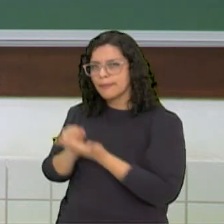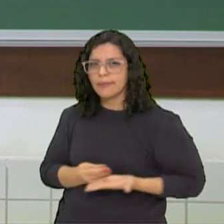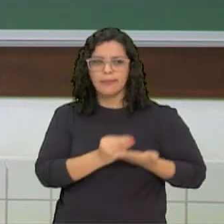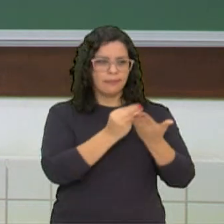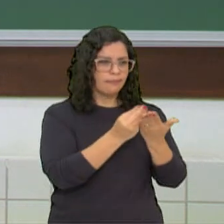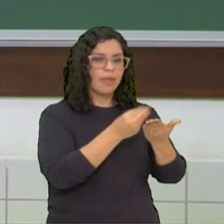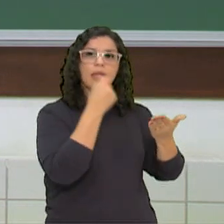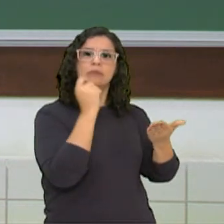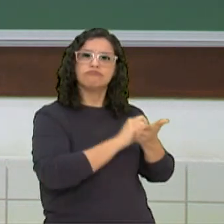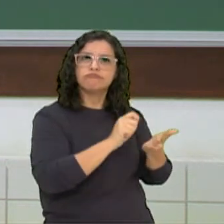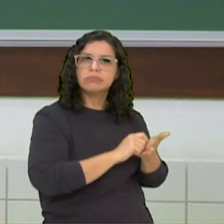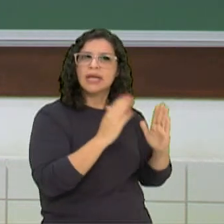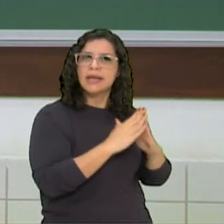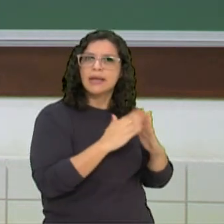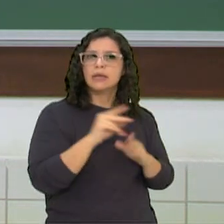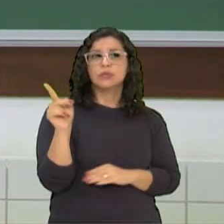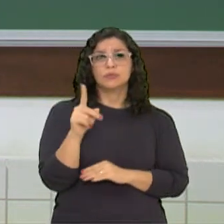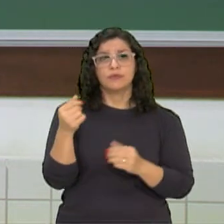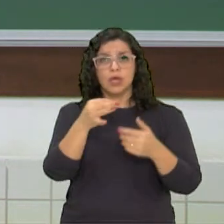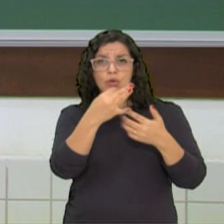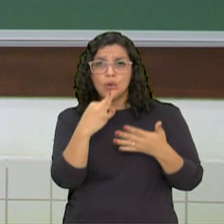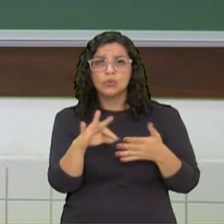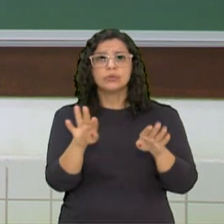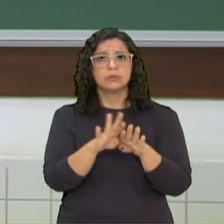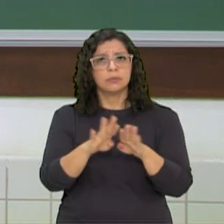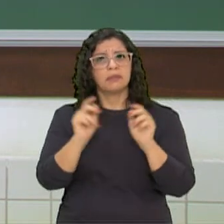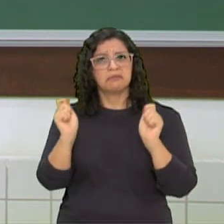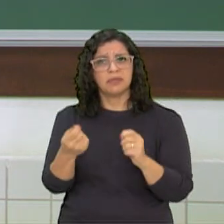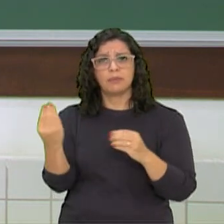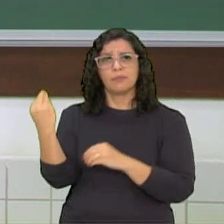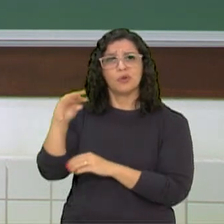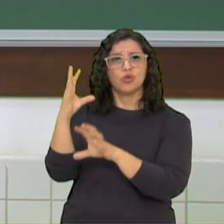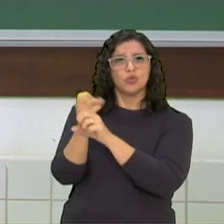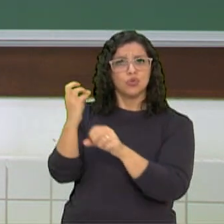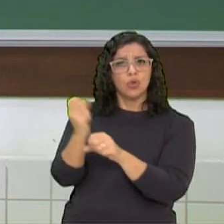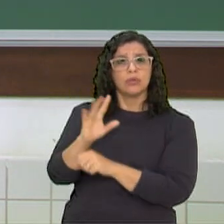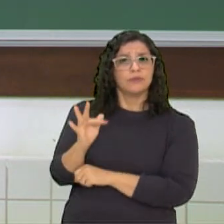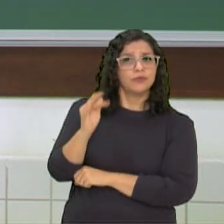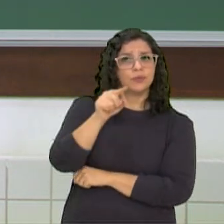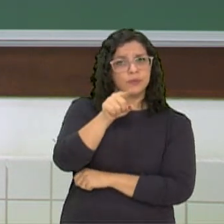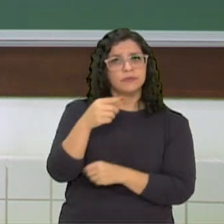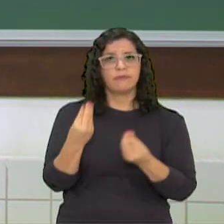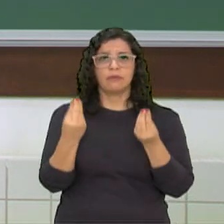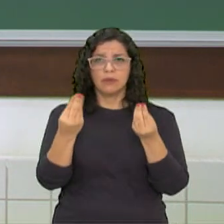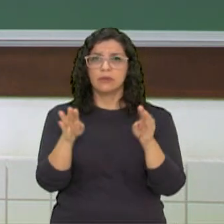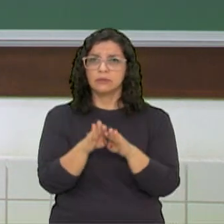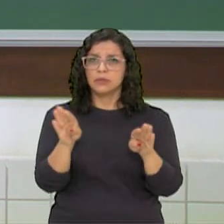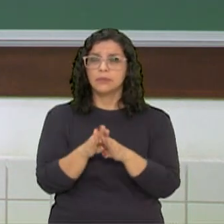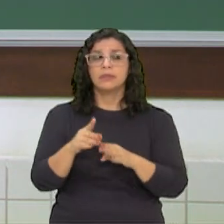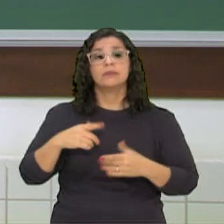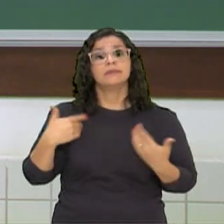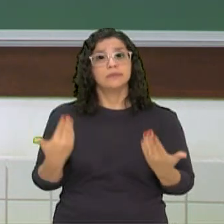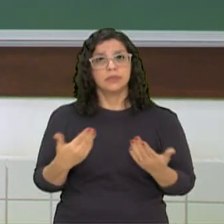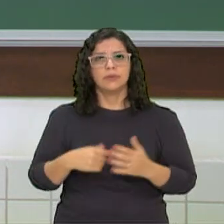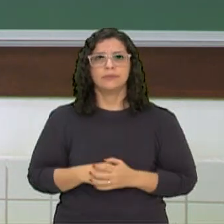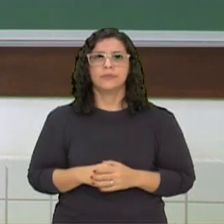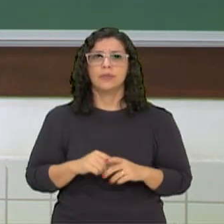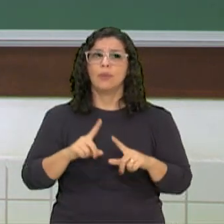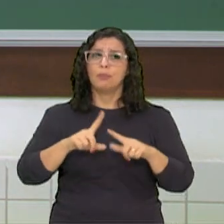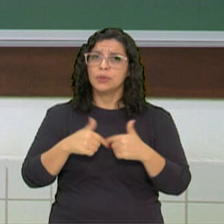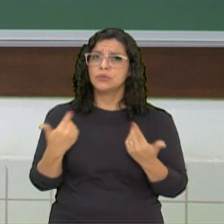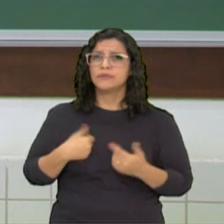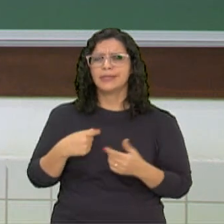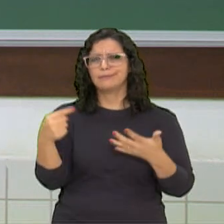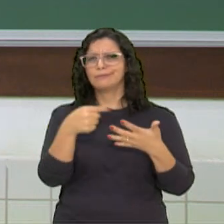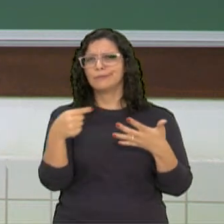o professor vai recolher isso, vai corrigir e postar a nota depois para você no RCO e, né, você tem